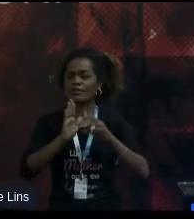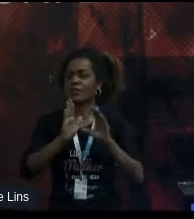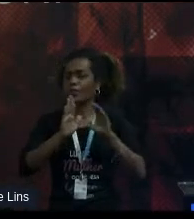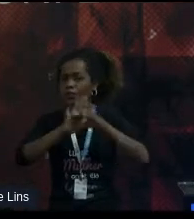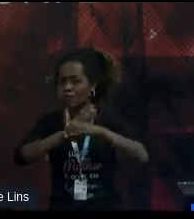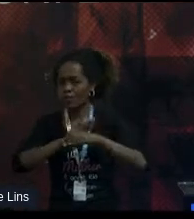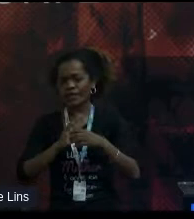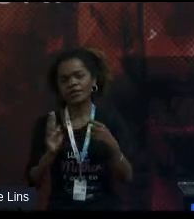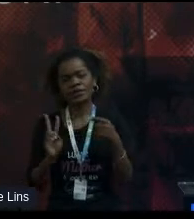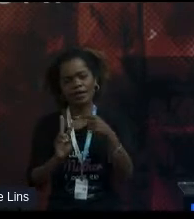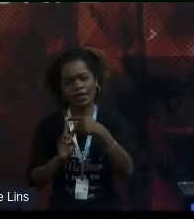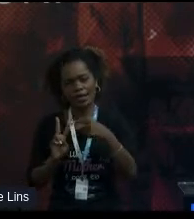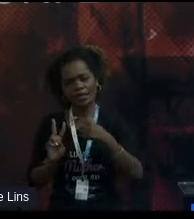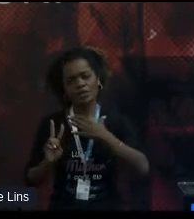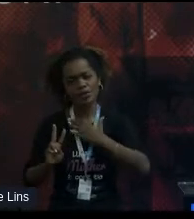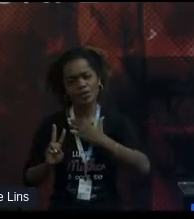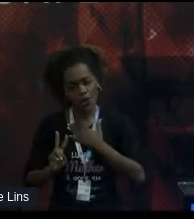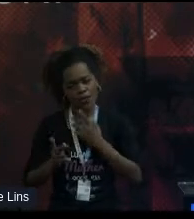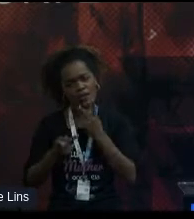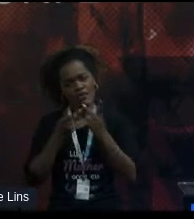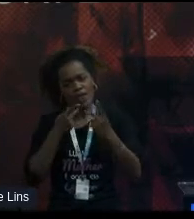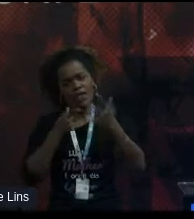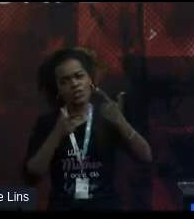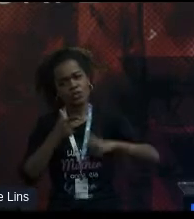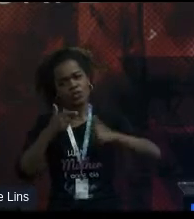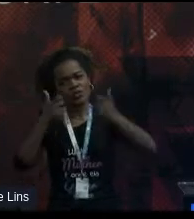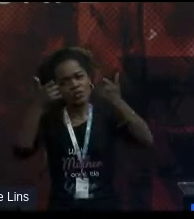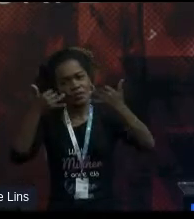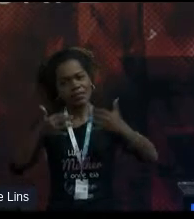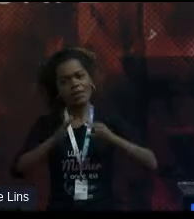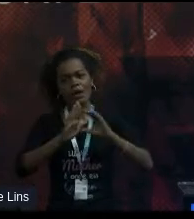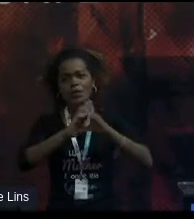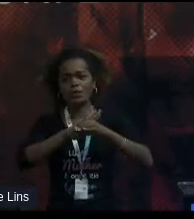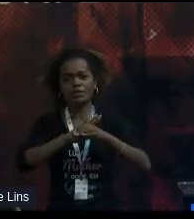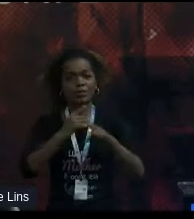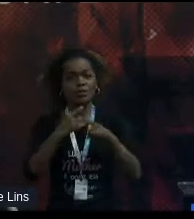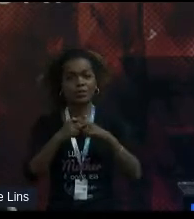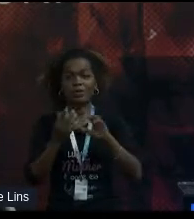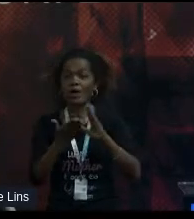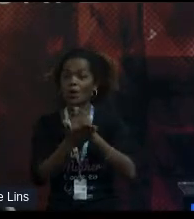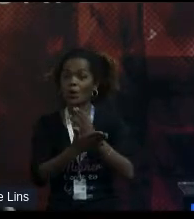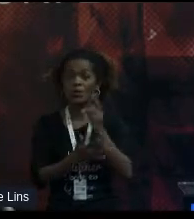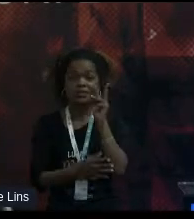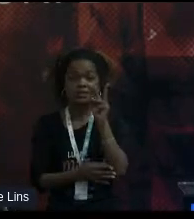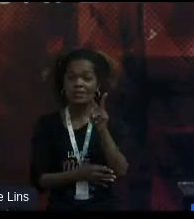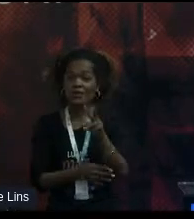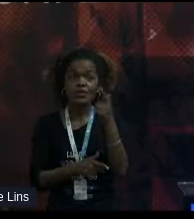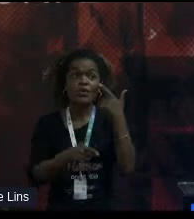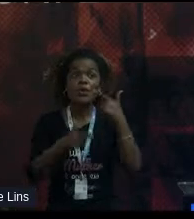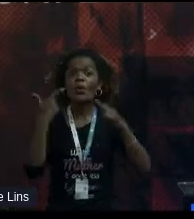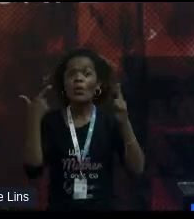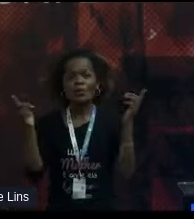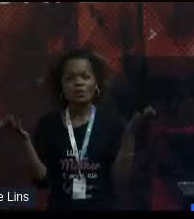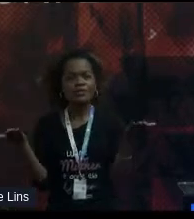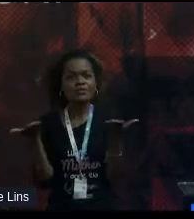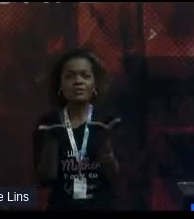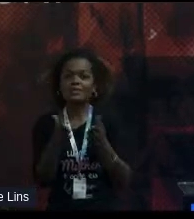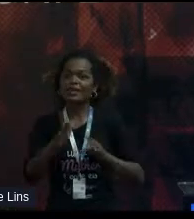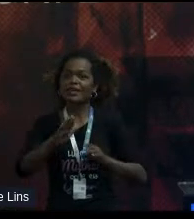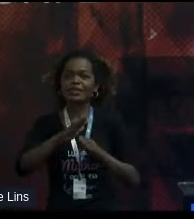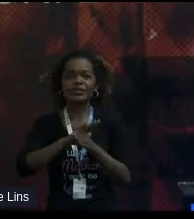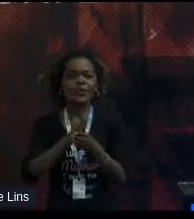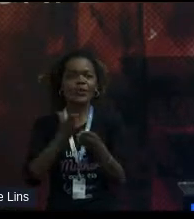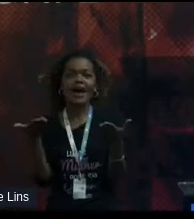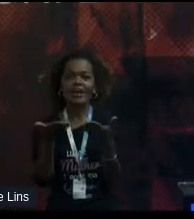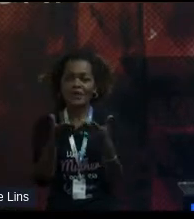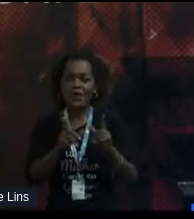de reforçar esse conceito, né, Flávio? Até porque E pode ter aí, gente que não viu as outras exato. palestras Você e acabou assim de por entrar, está diante. participando agora do